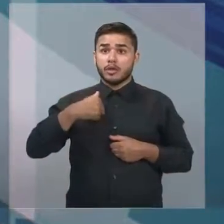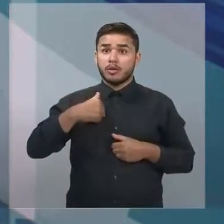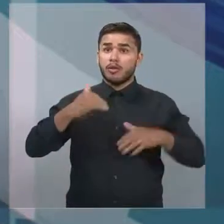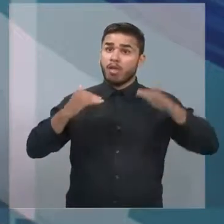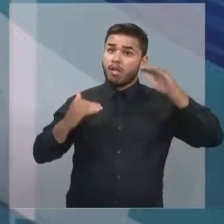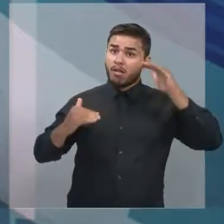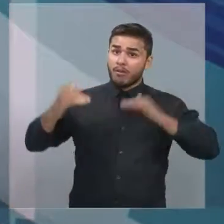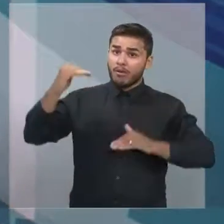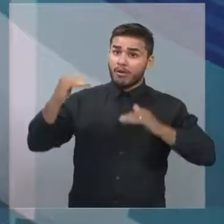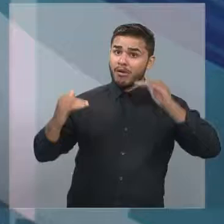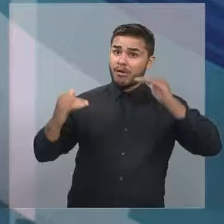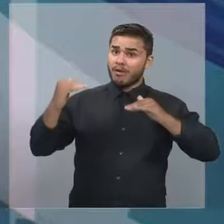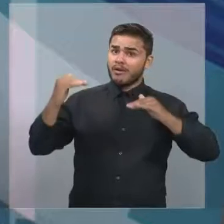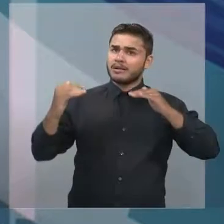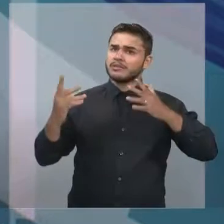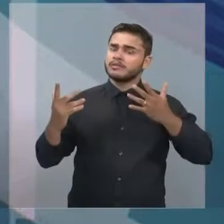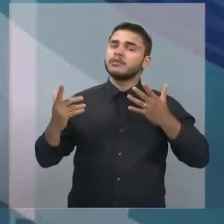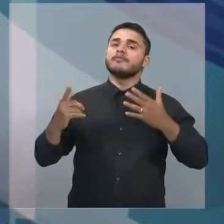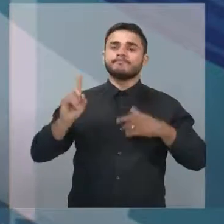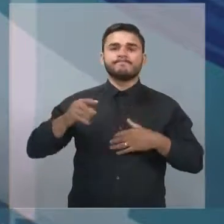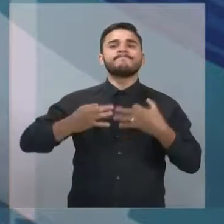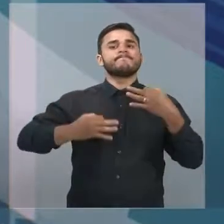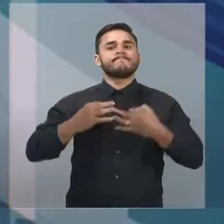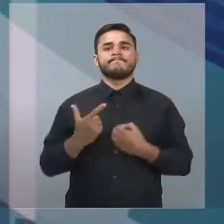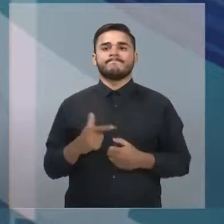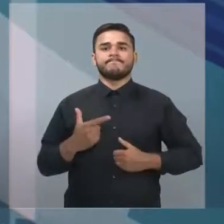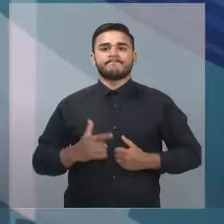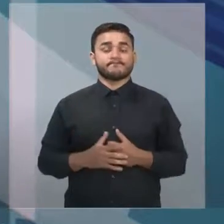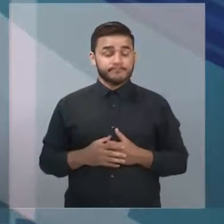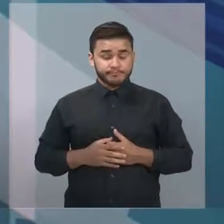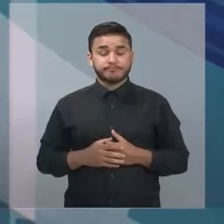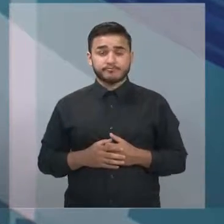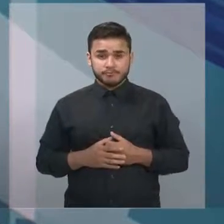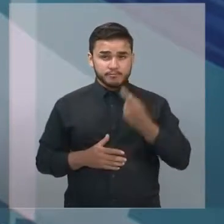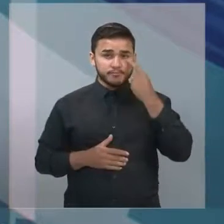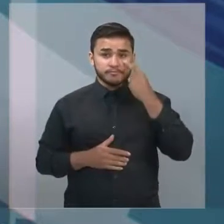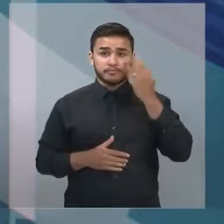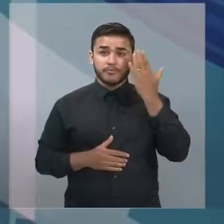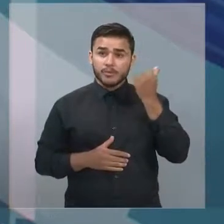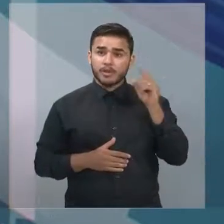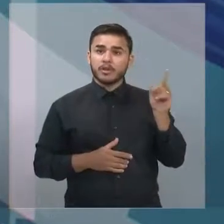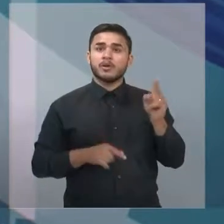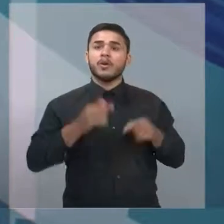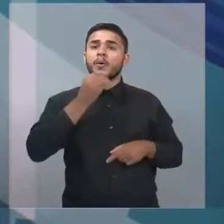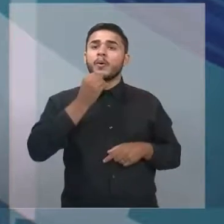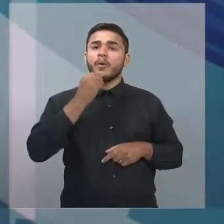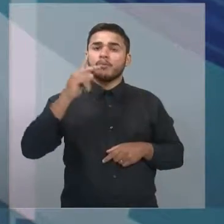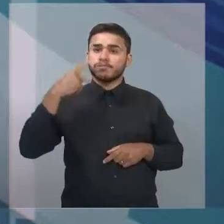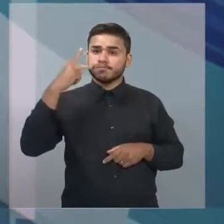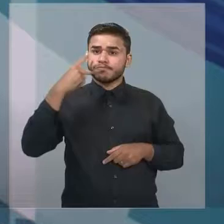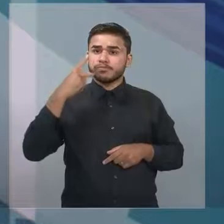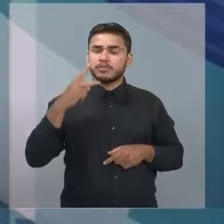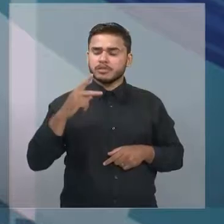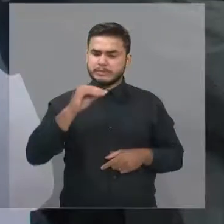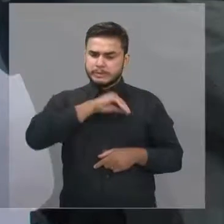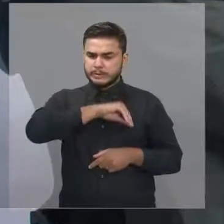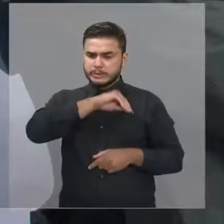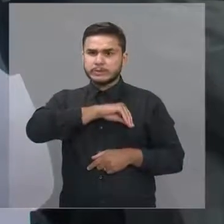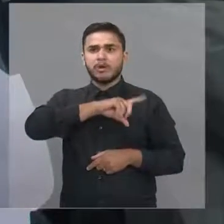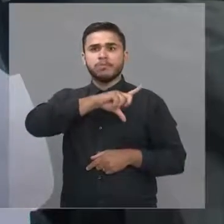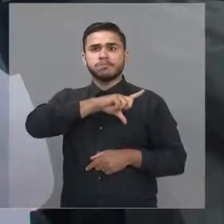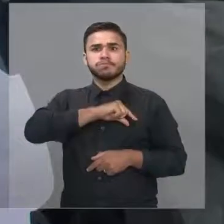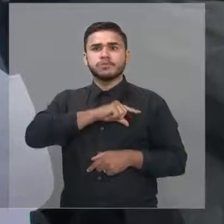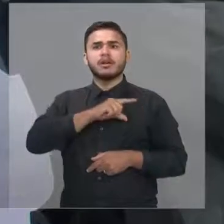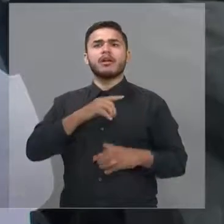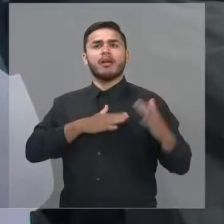O que lembra desigualdade nesse episódio? Lembra desigualdade porque lembra um tipo de